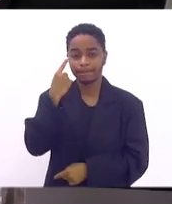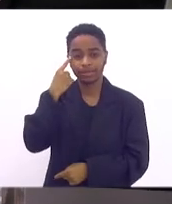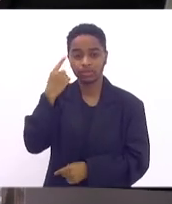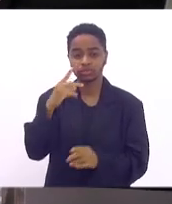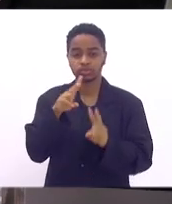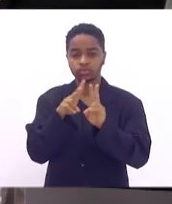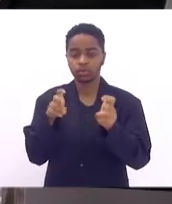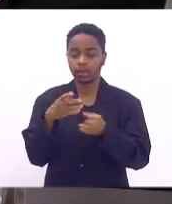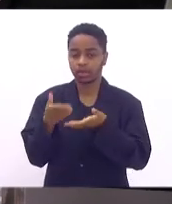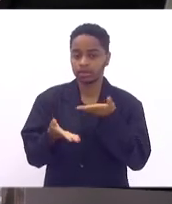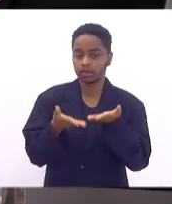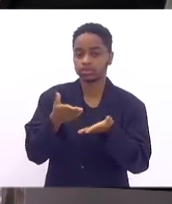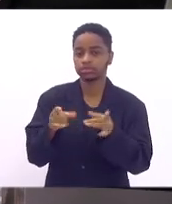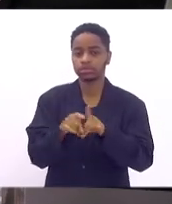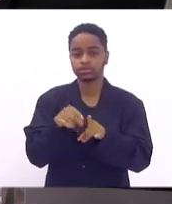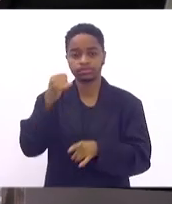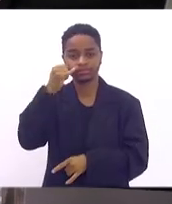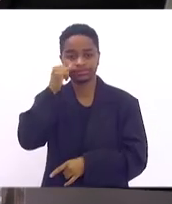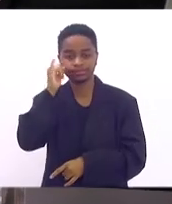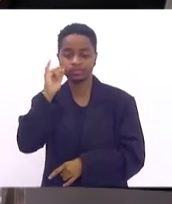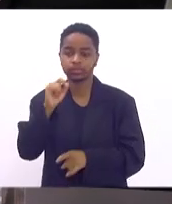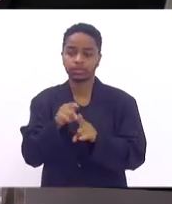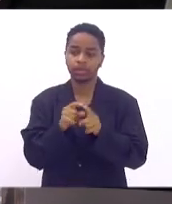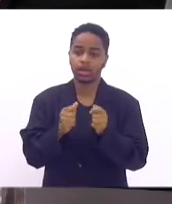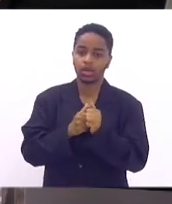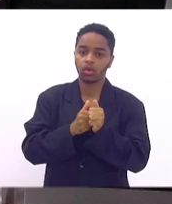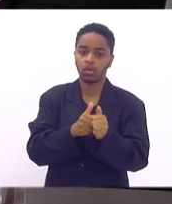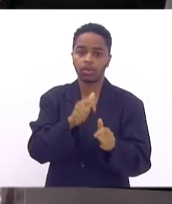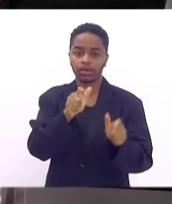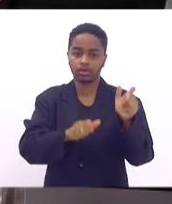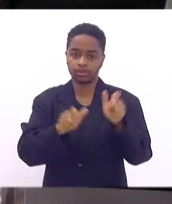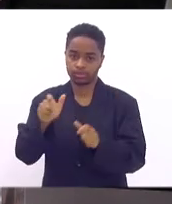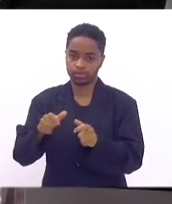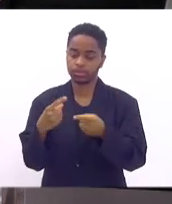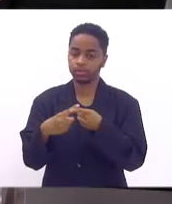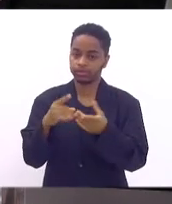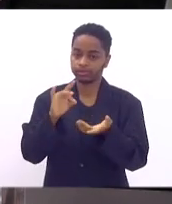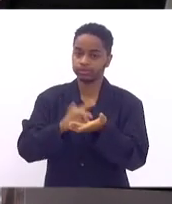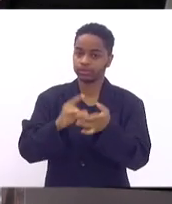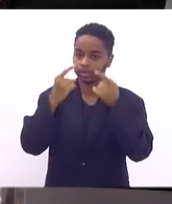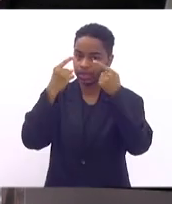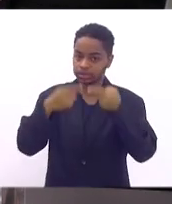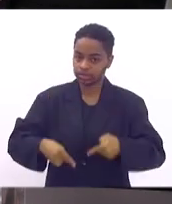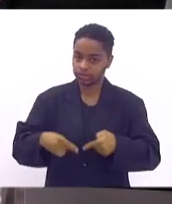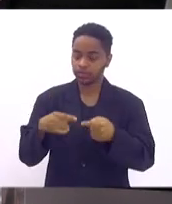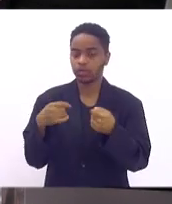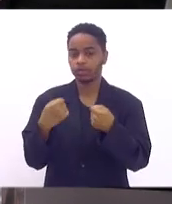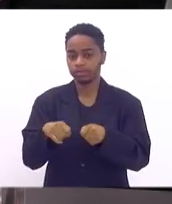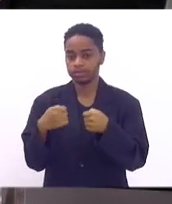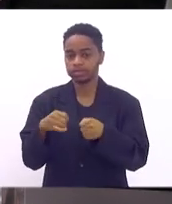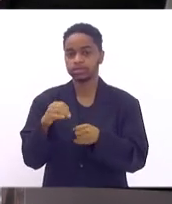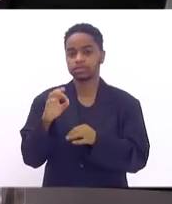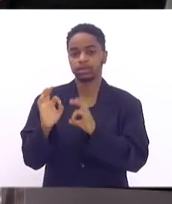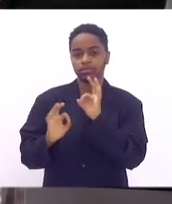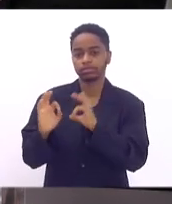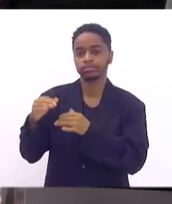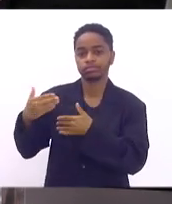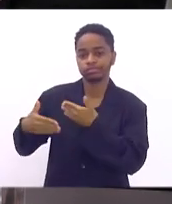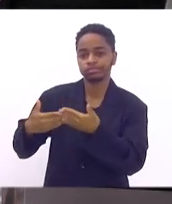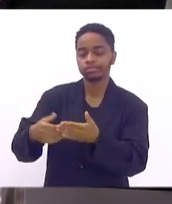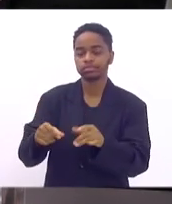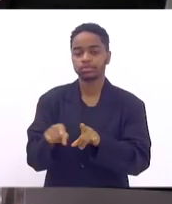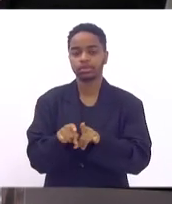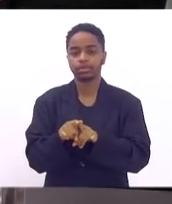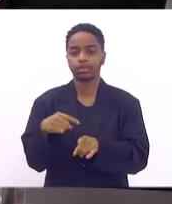atuação de prevenção, atendimento e acompanhamento dessas mulheres. É um grande desafio que precisa ser construído, né, e que a